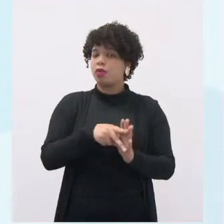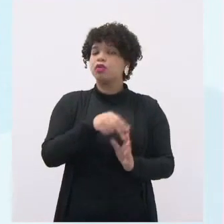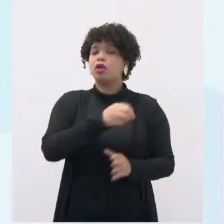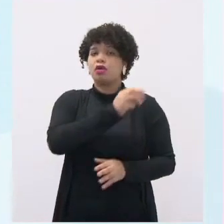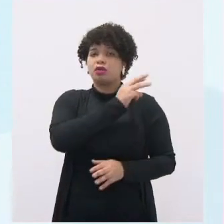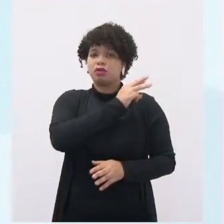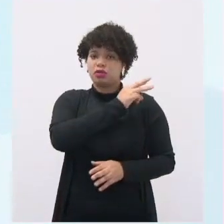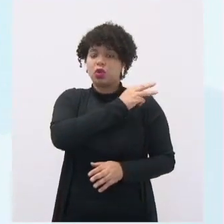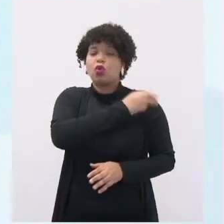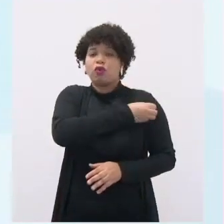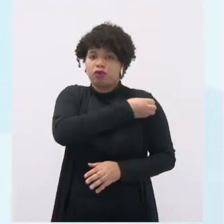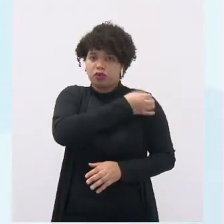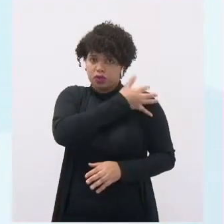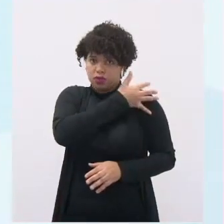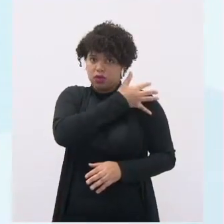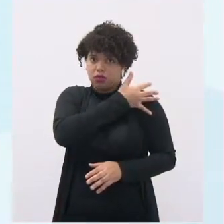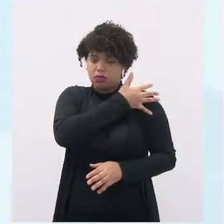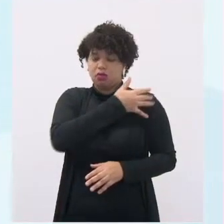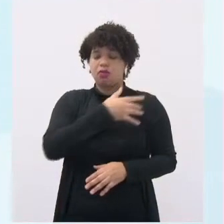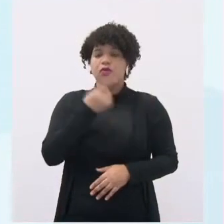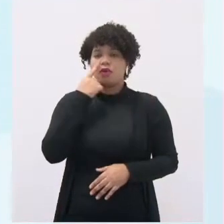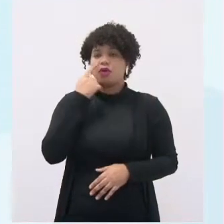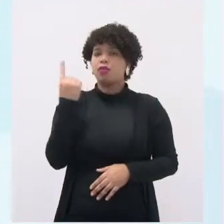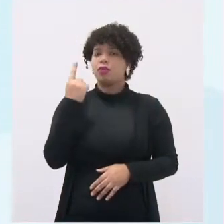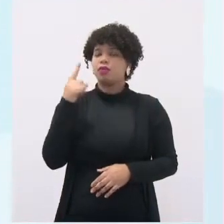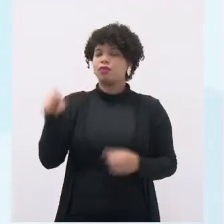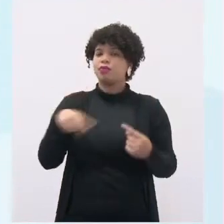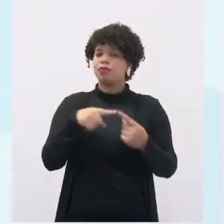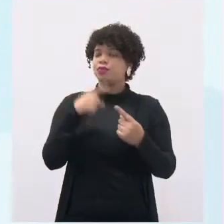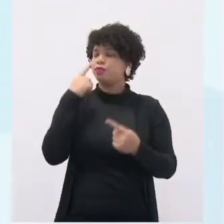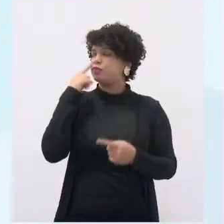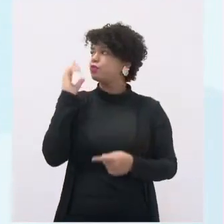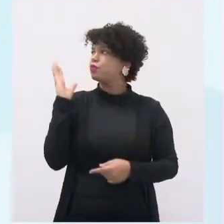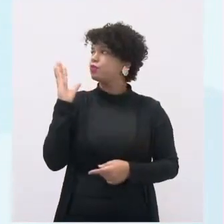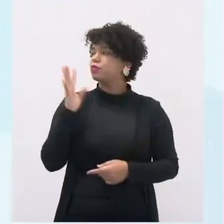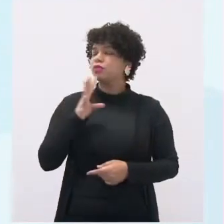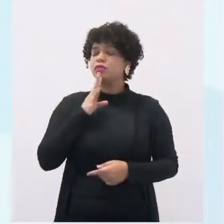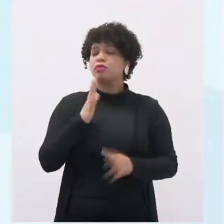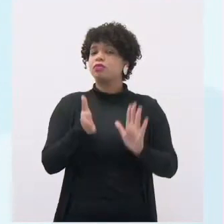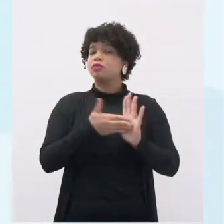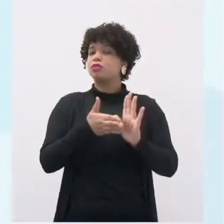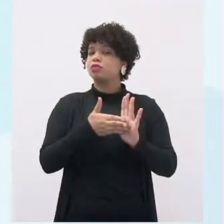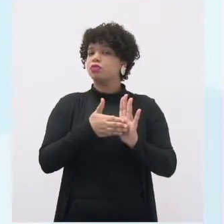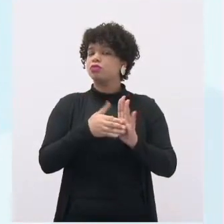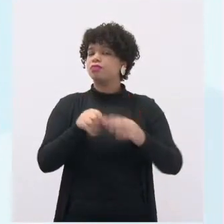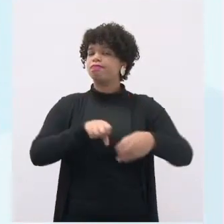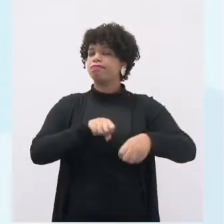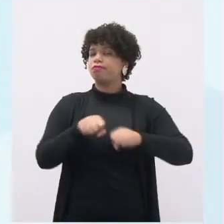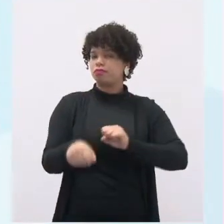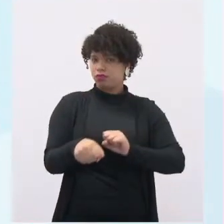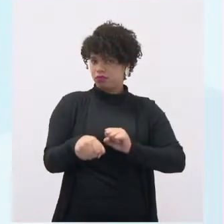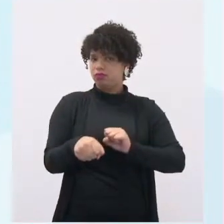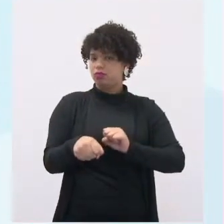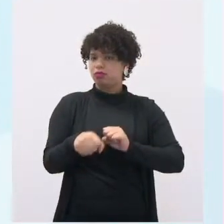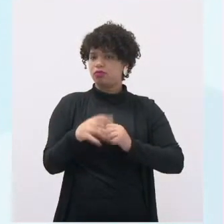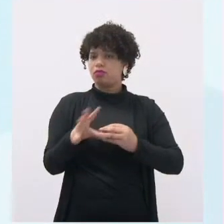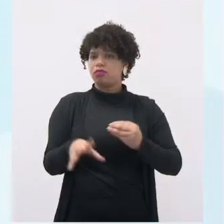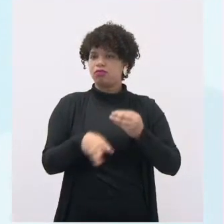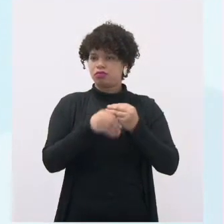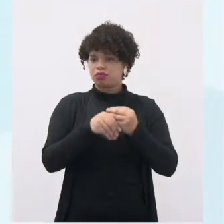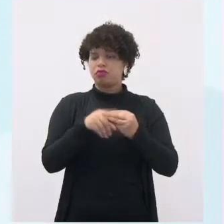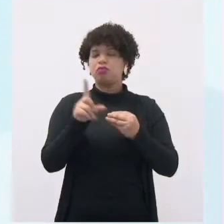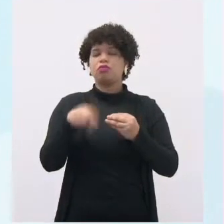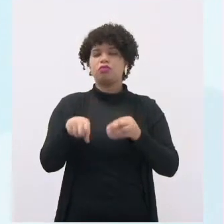fundamental. Então vocês podem ver que nós temos o primeiro objetivo, como é conhecer a proposta de formação, né? Comprometer-se com o próprio